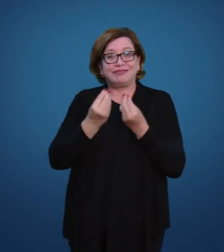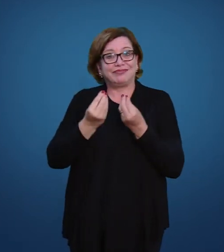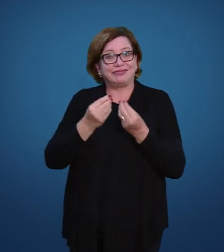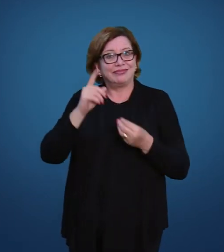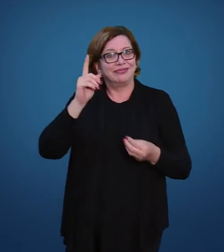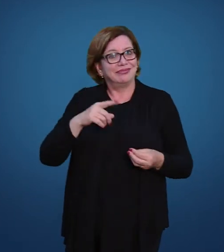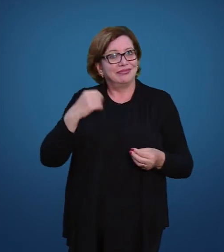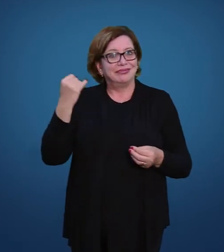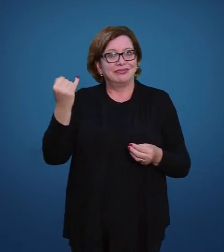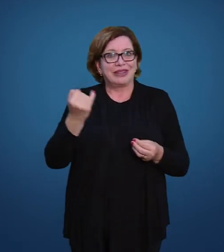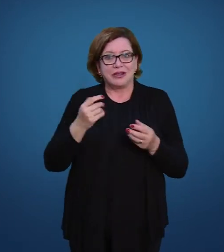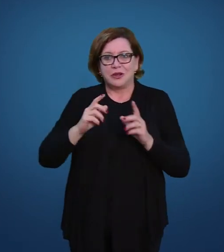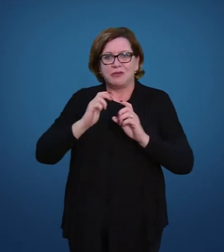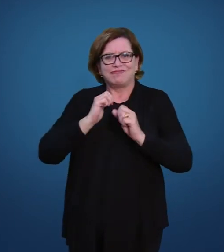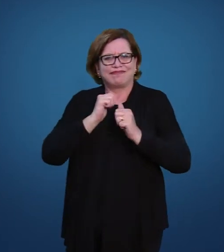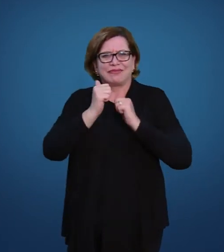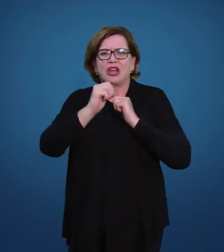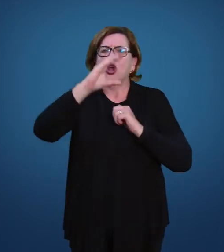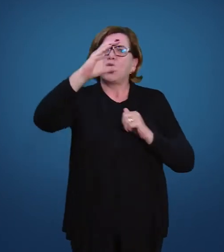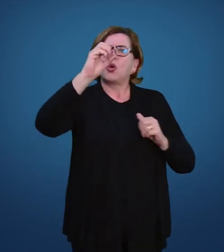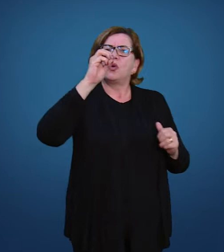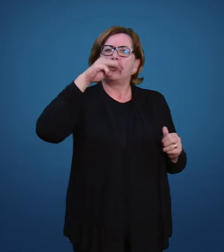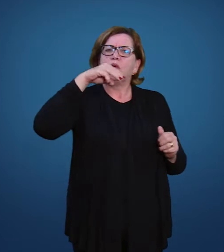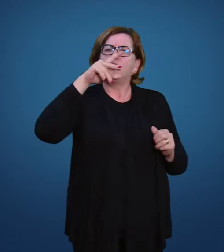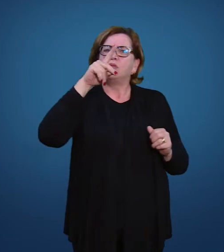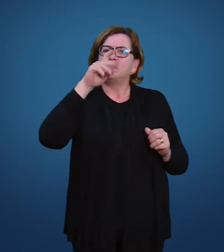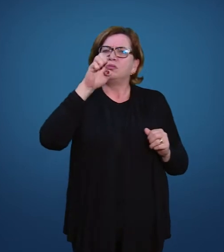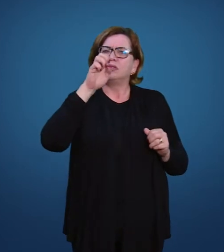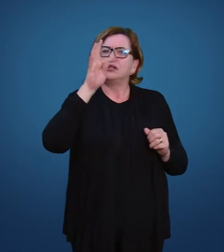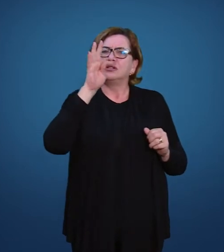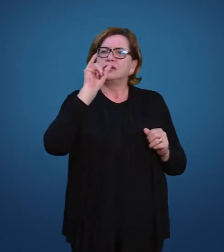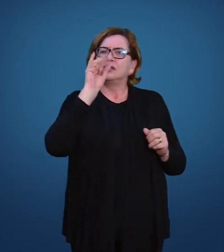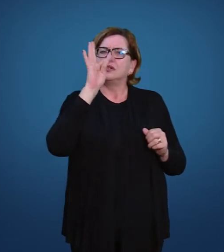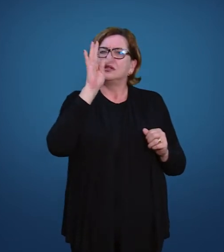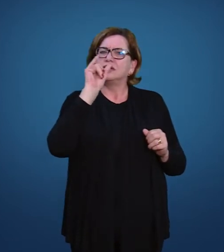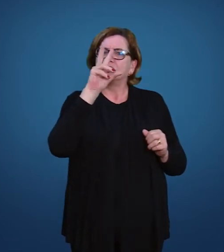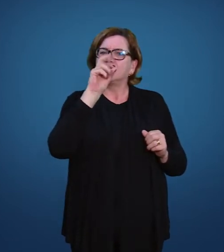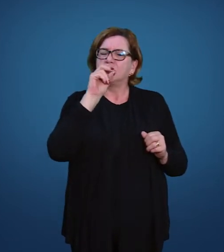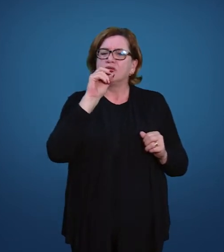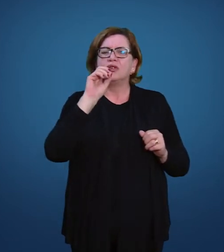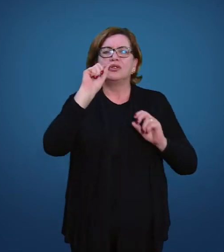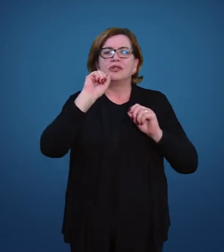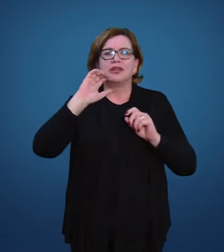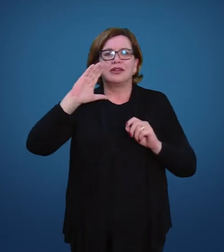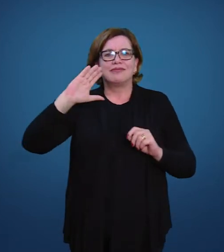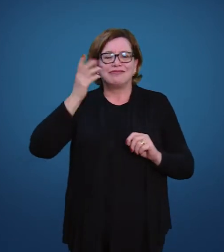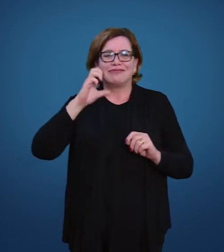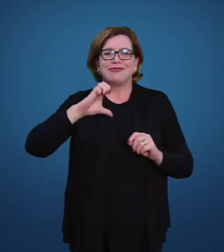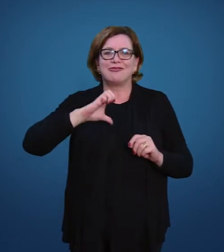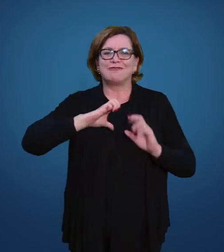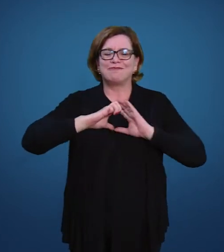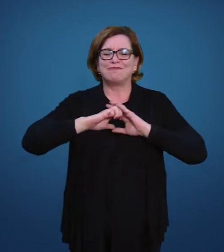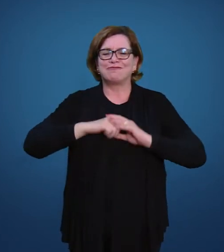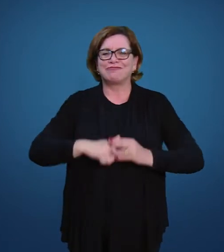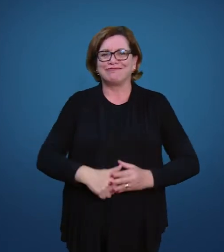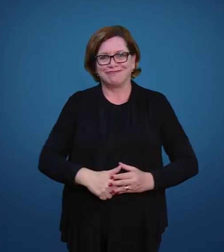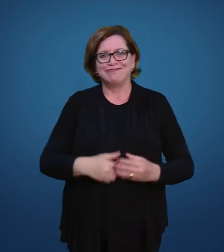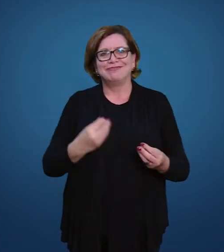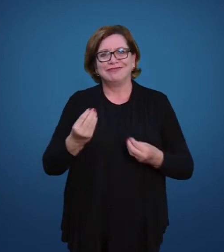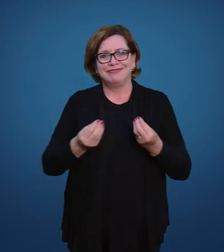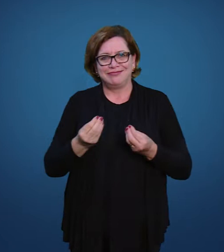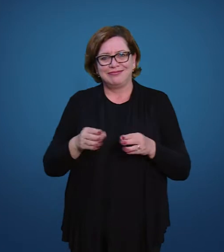ele é extremamente competitivo e extremamente antiético, né? As religiões, nós